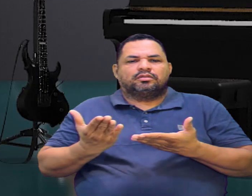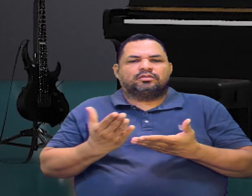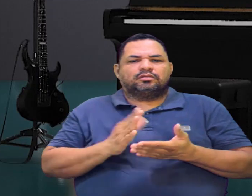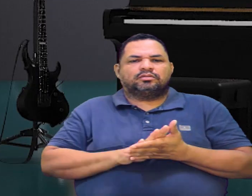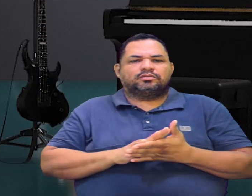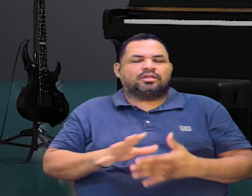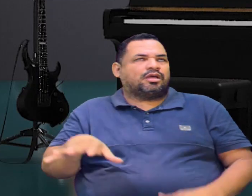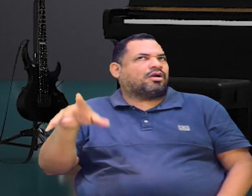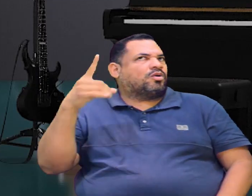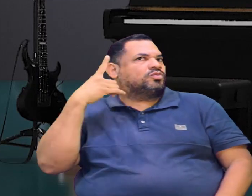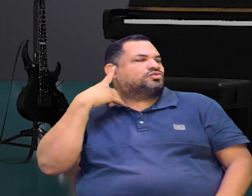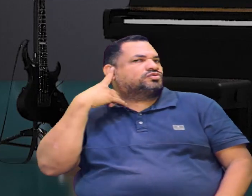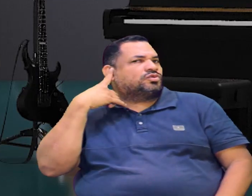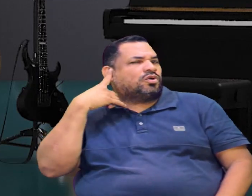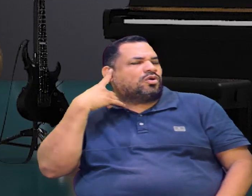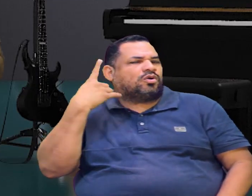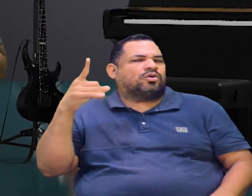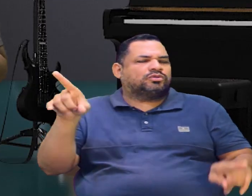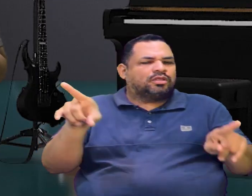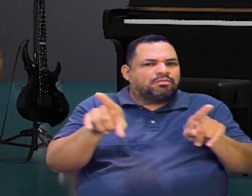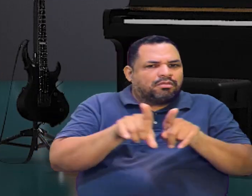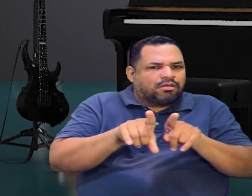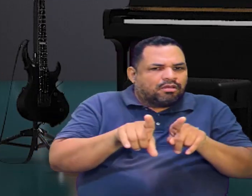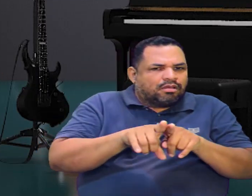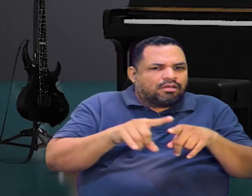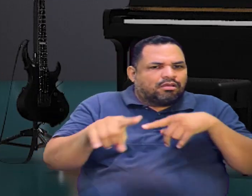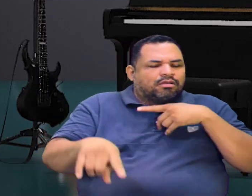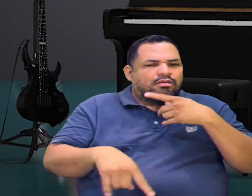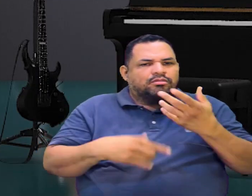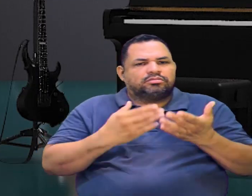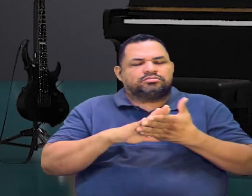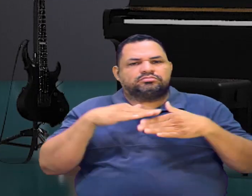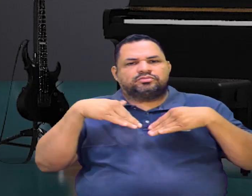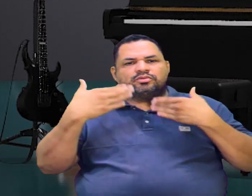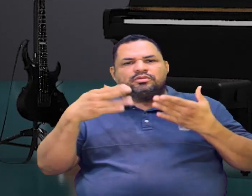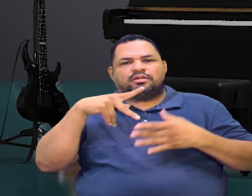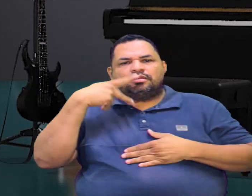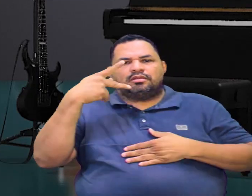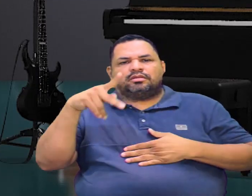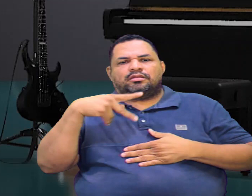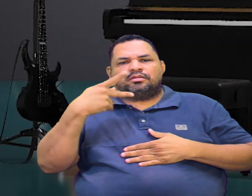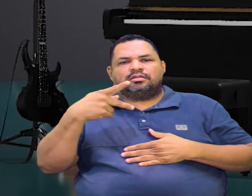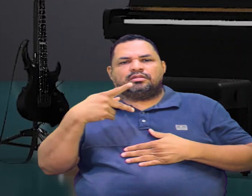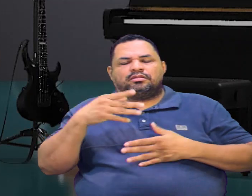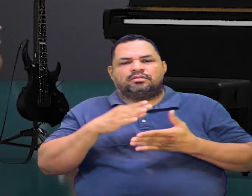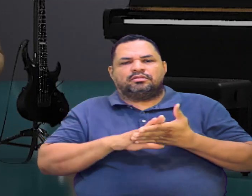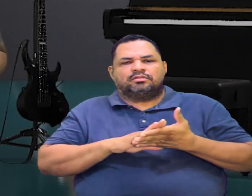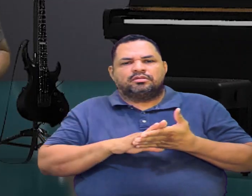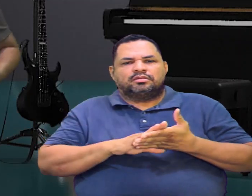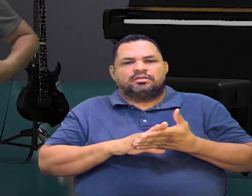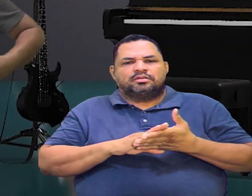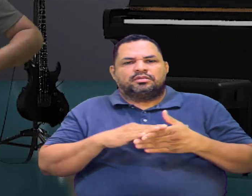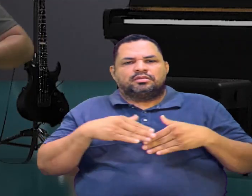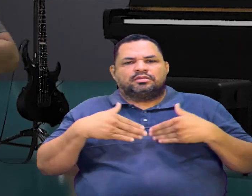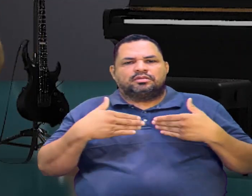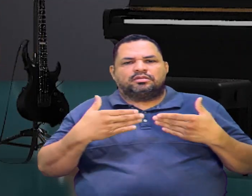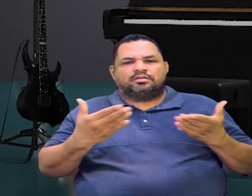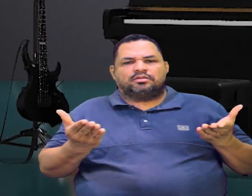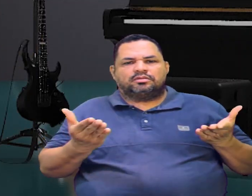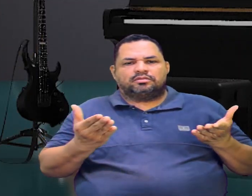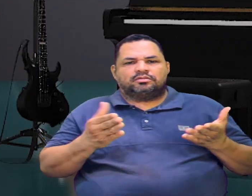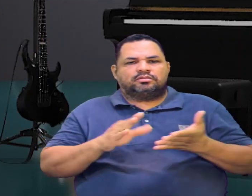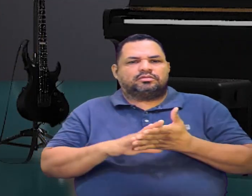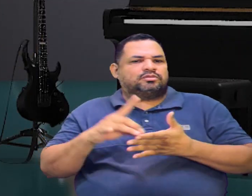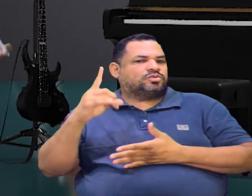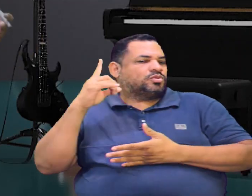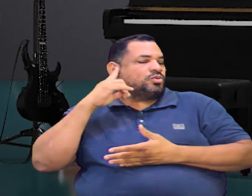a sonorização, né, o som, quando ela falava alguma coisa que tinha a ver com um riacho. Por exemplo, começava um